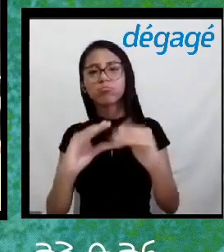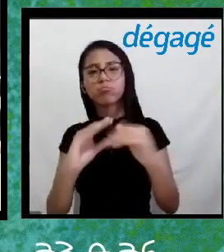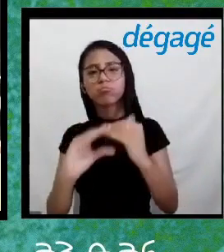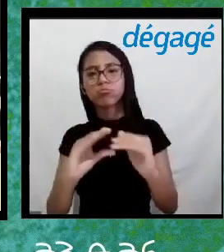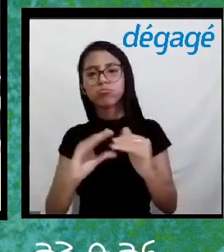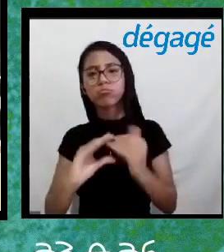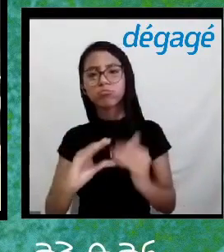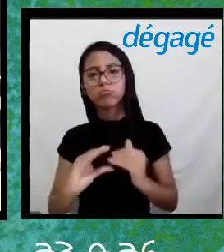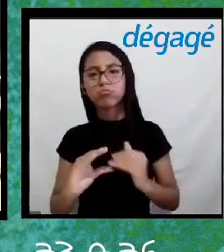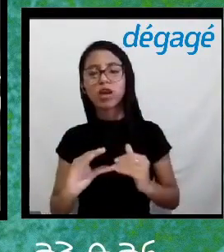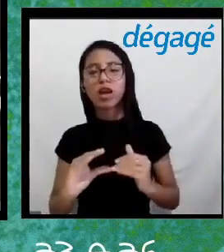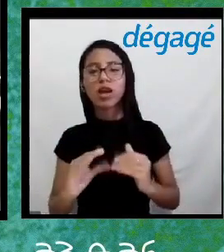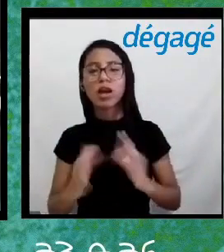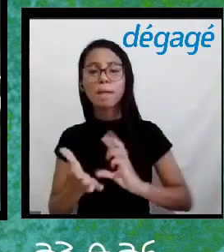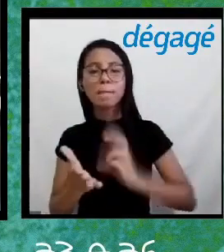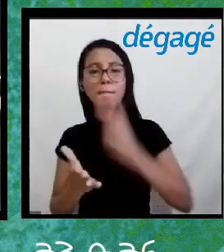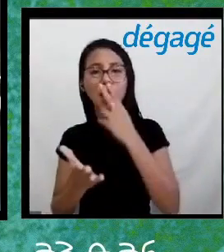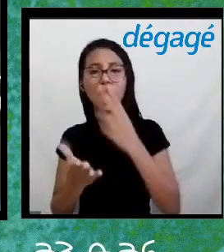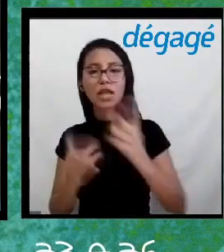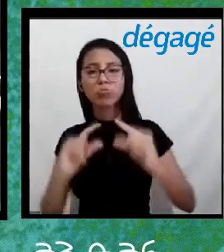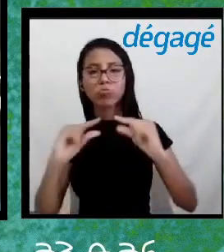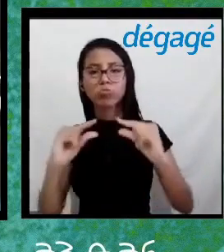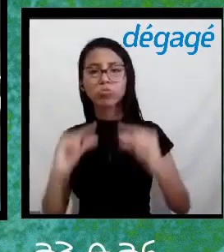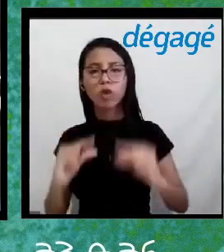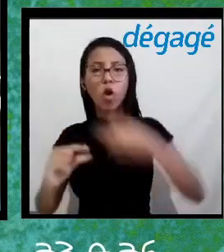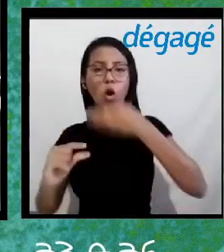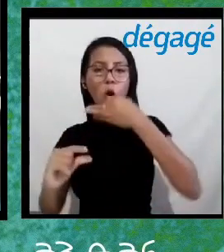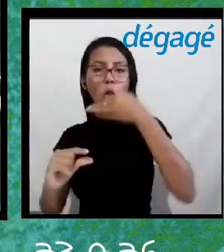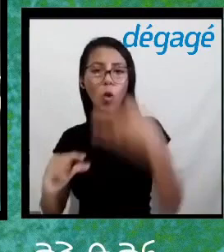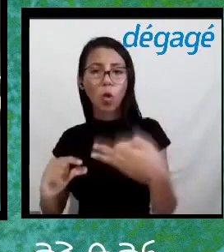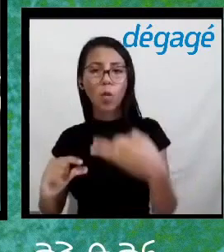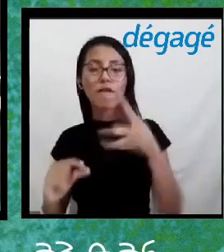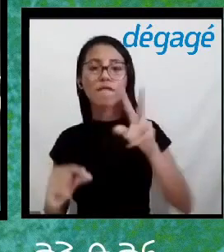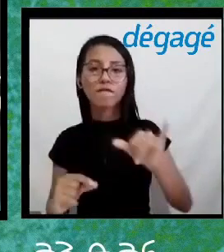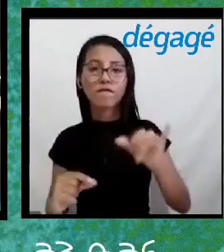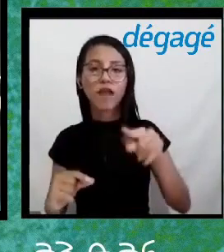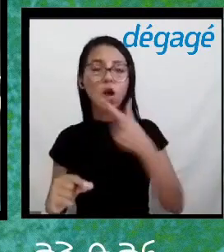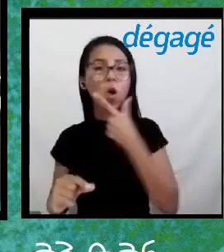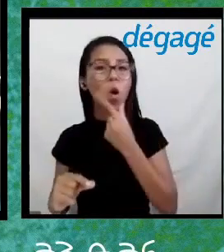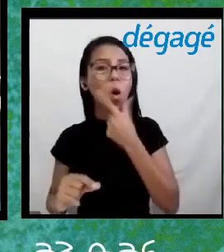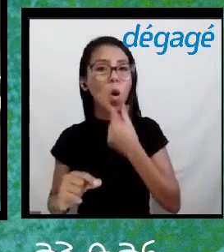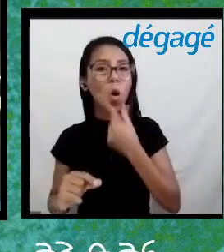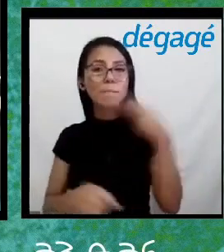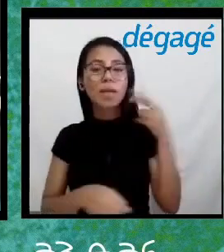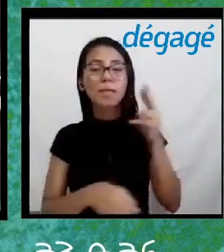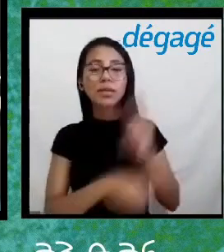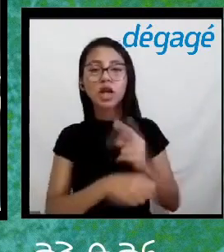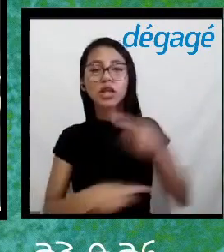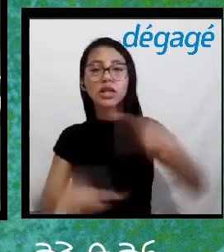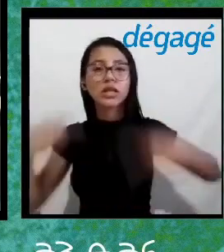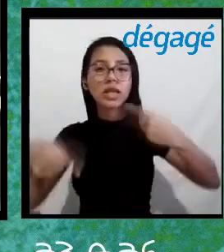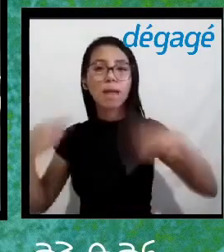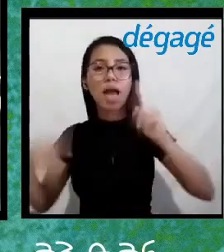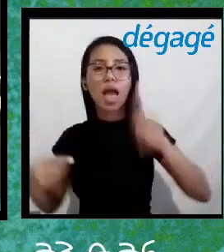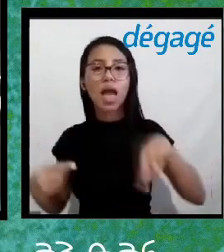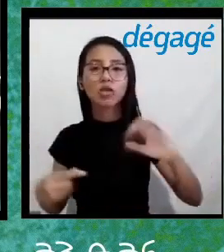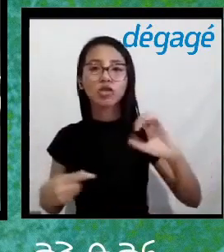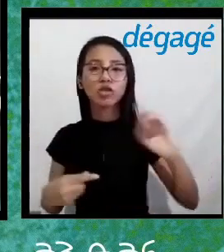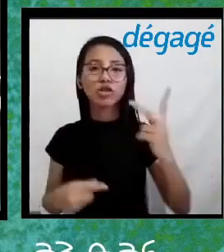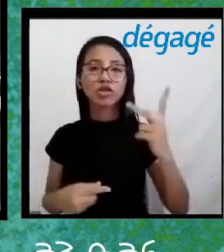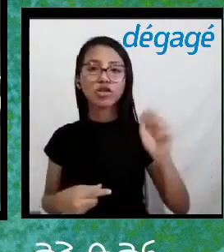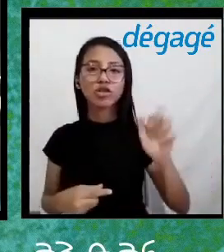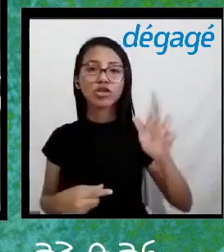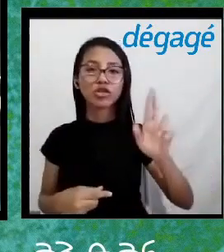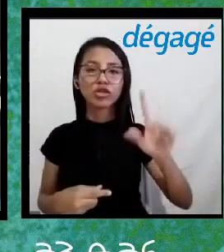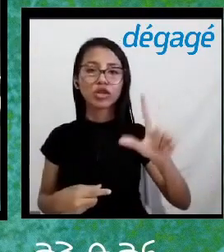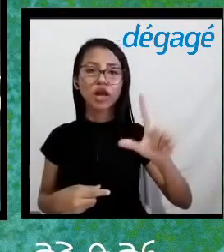palestrantes e os debatedores, né? E que será conduzido pelo Charles Feitosa, Né? E podem continuar enviando questões que a gente vai passando.